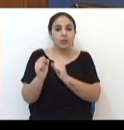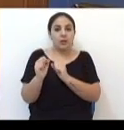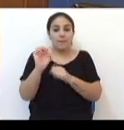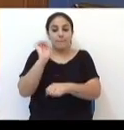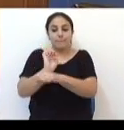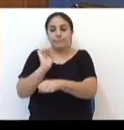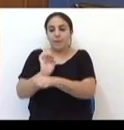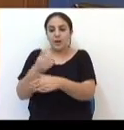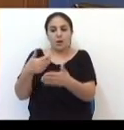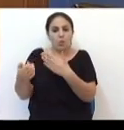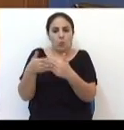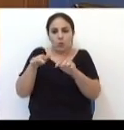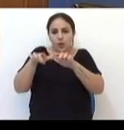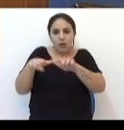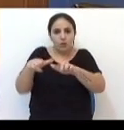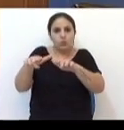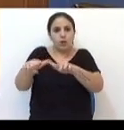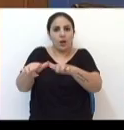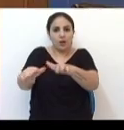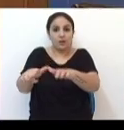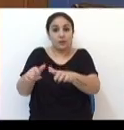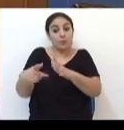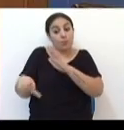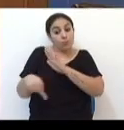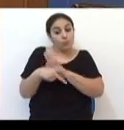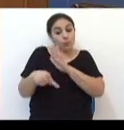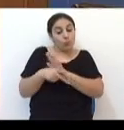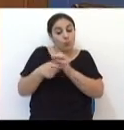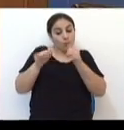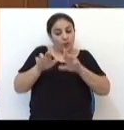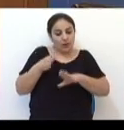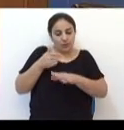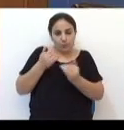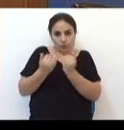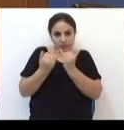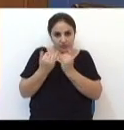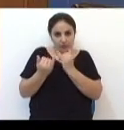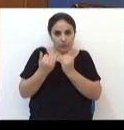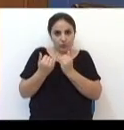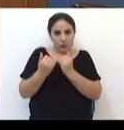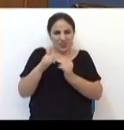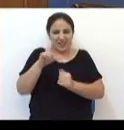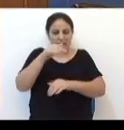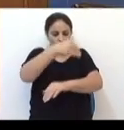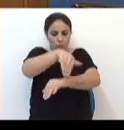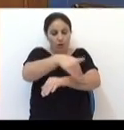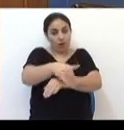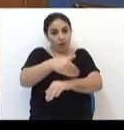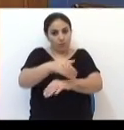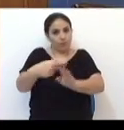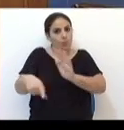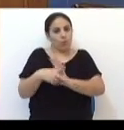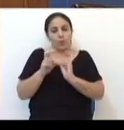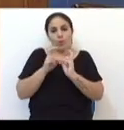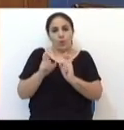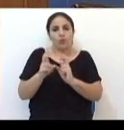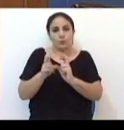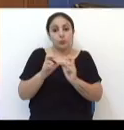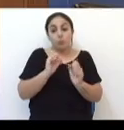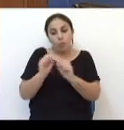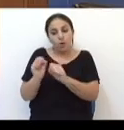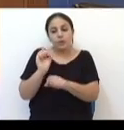lugar no seu trajeto, não mudando a sua linha, no seu trajeto, parar em qualquer lugar, ficando